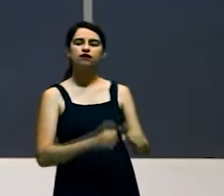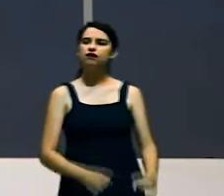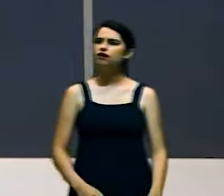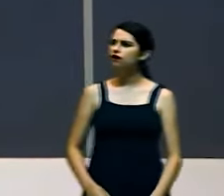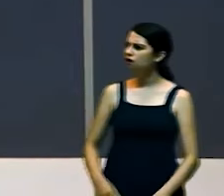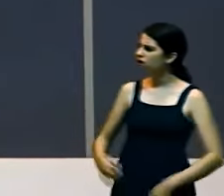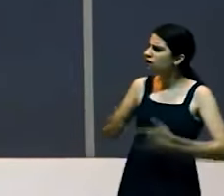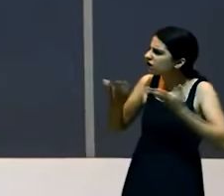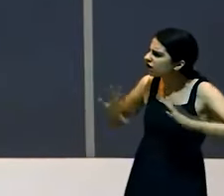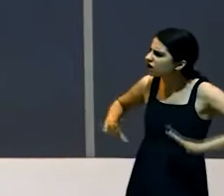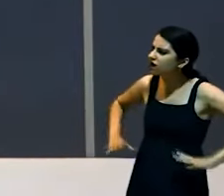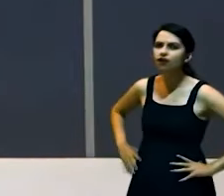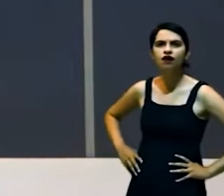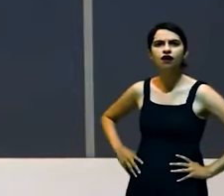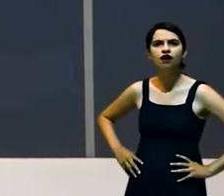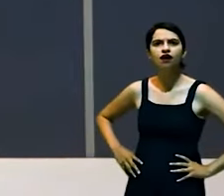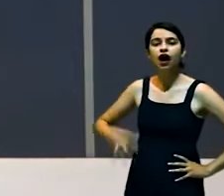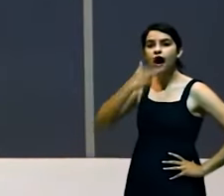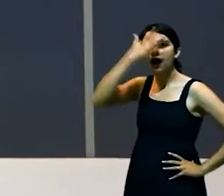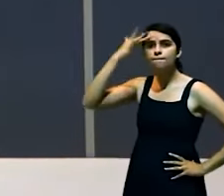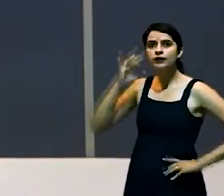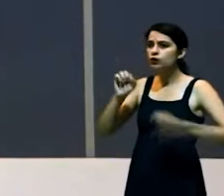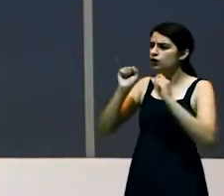Quem deixa você namorar é teu pai e tua mãe.